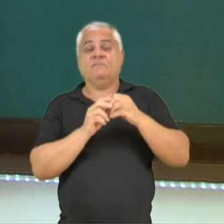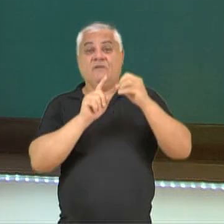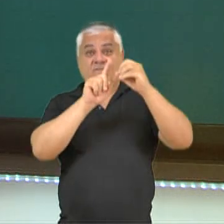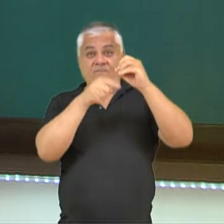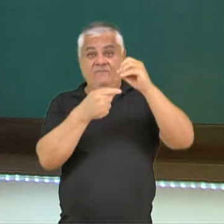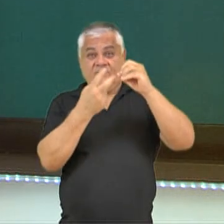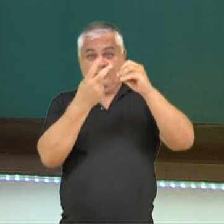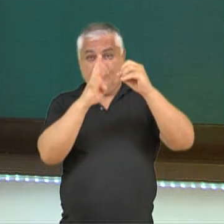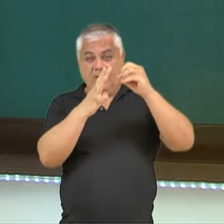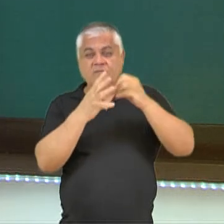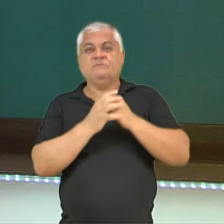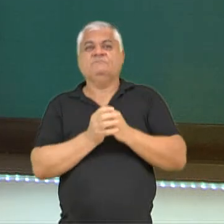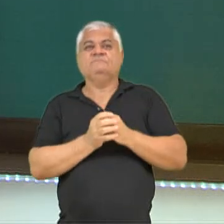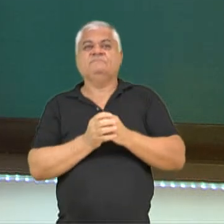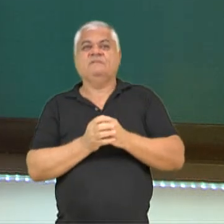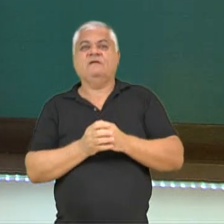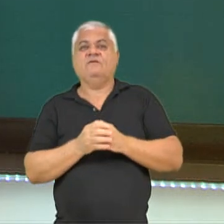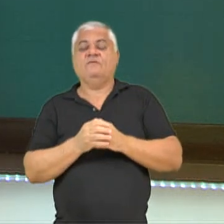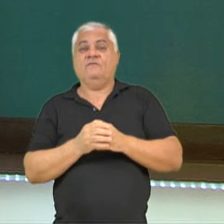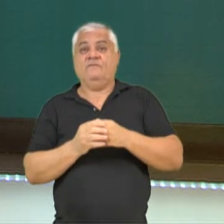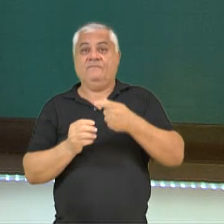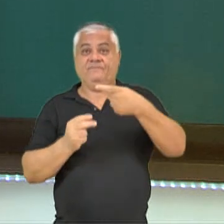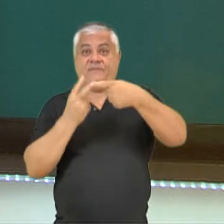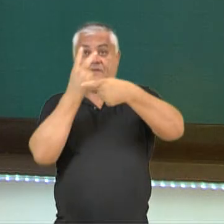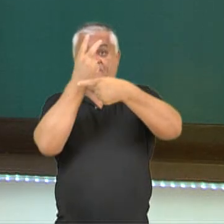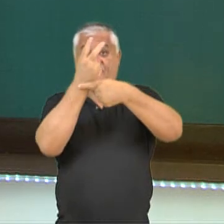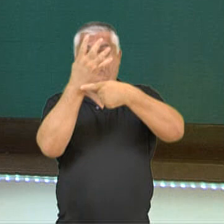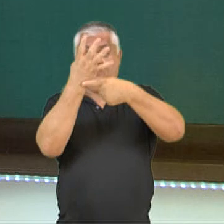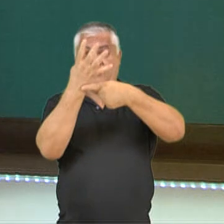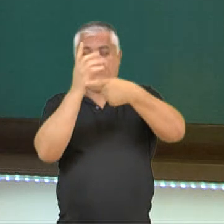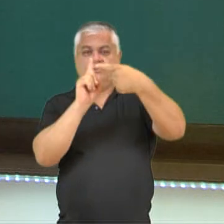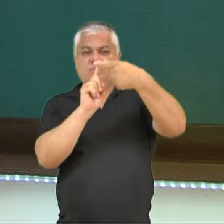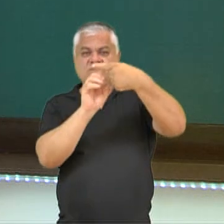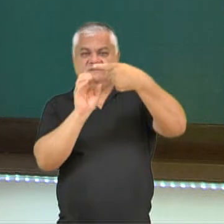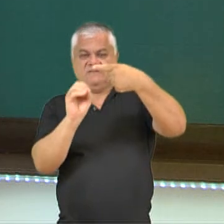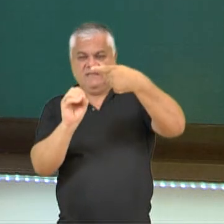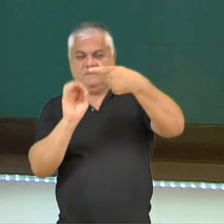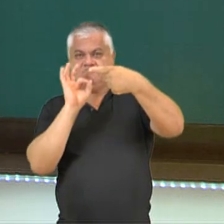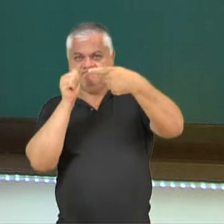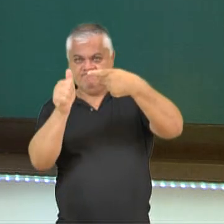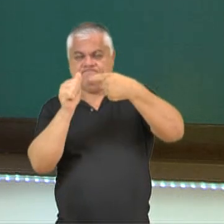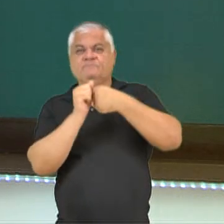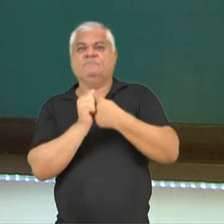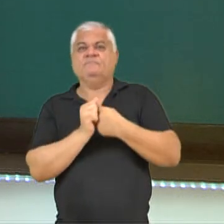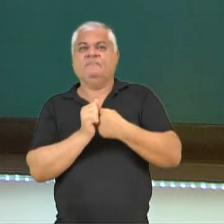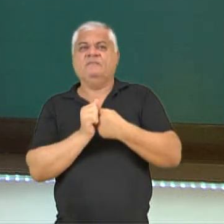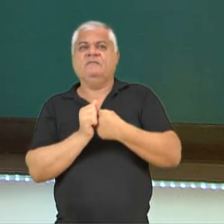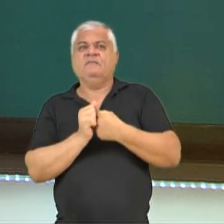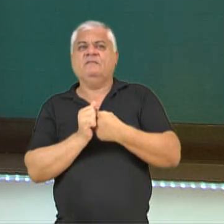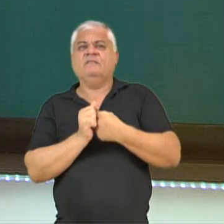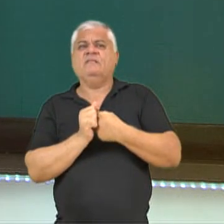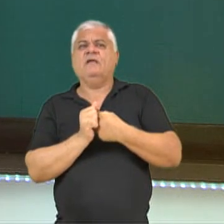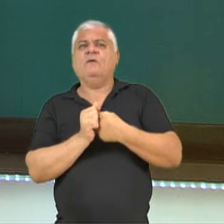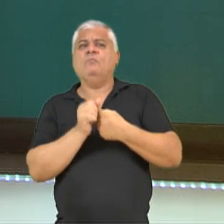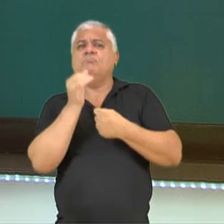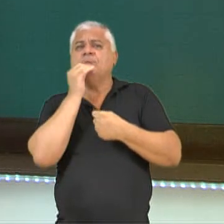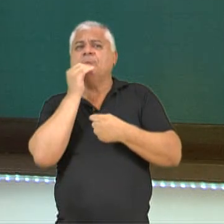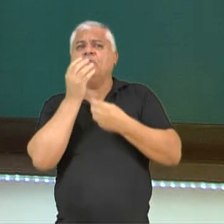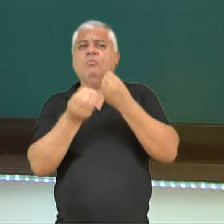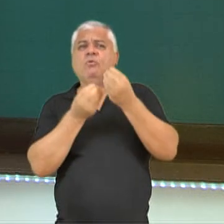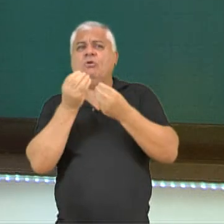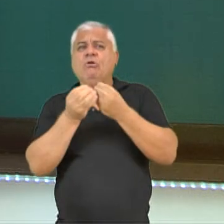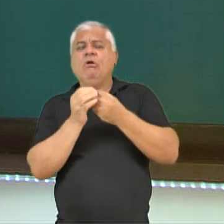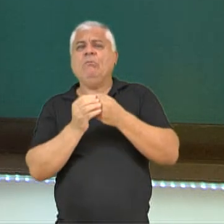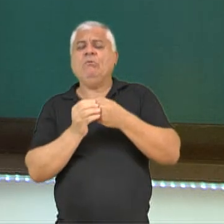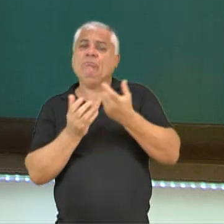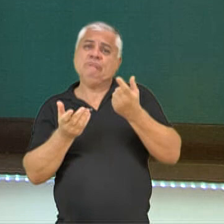transformar em fração seria 24, duas casas depois da vírgula, então, sobre 100. 24 centésimos. E se quiser simplificar, dá para